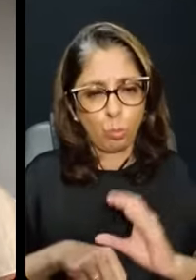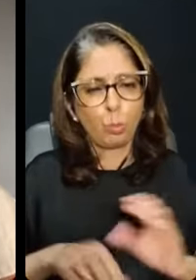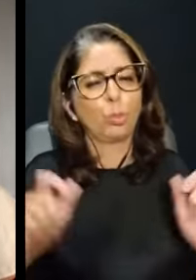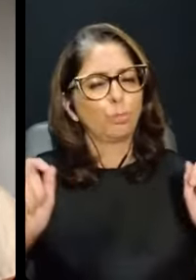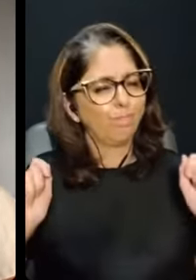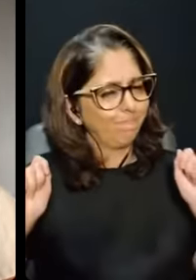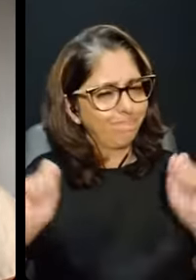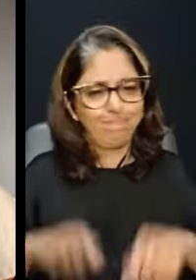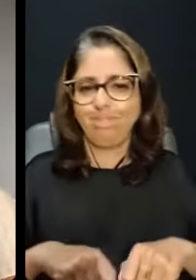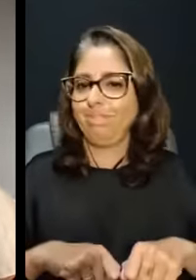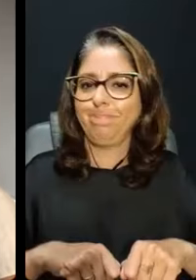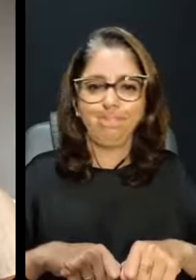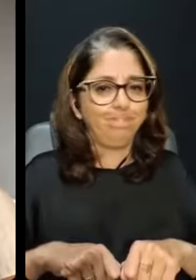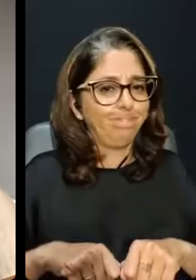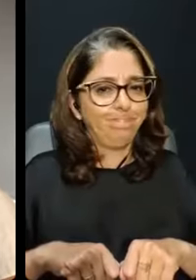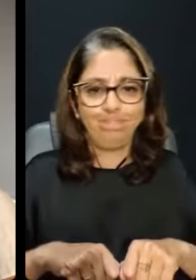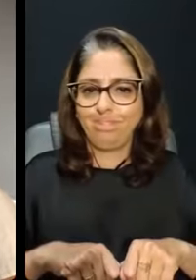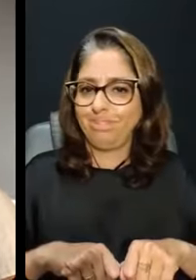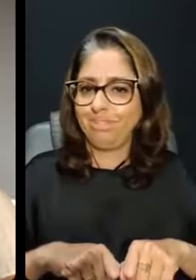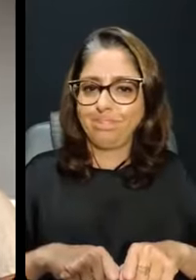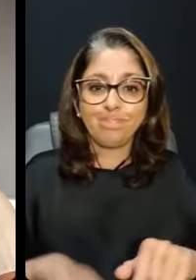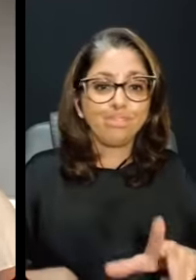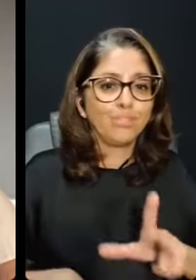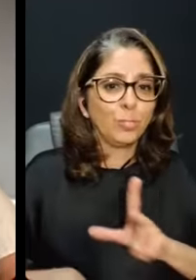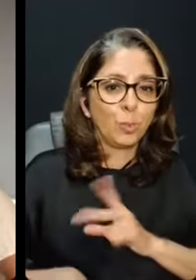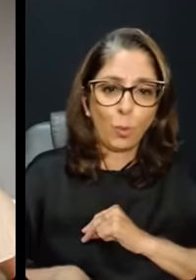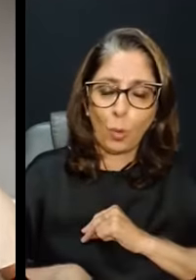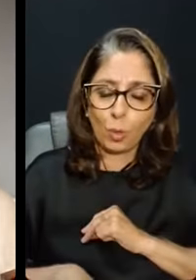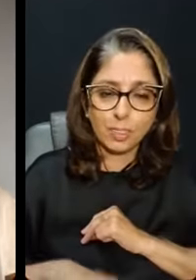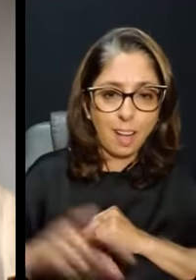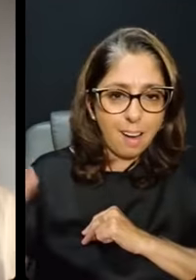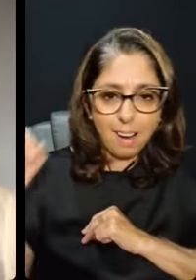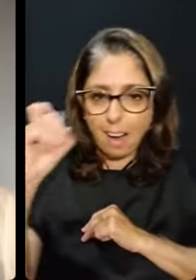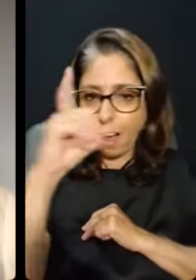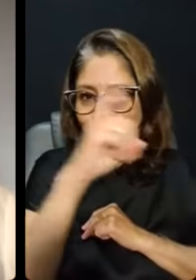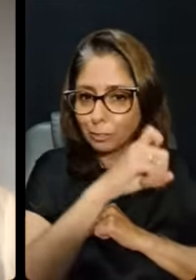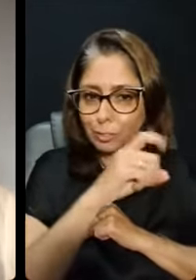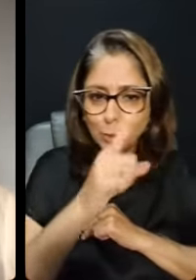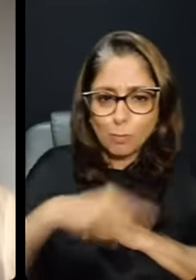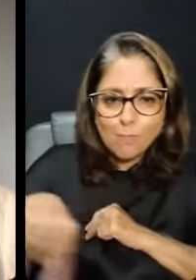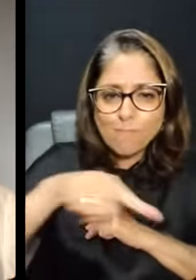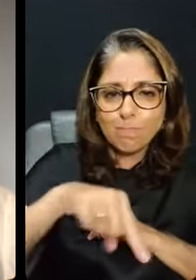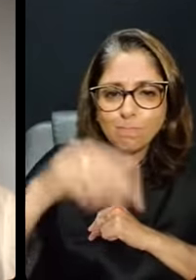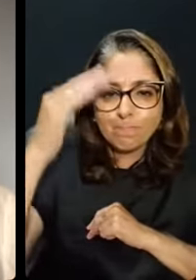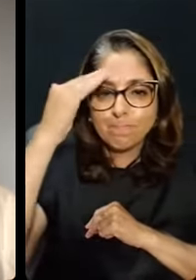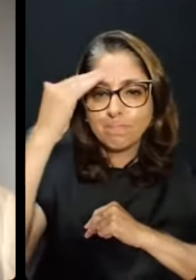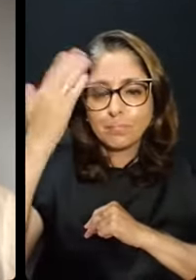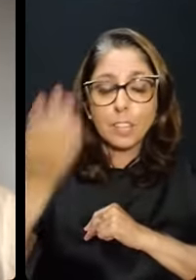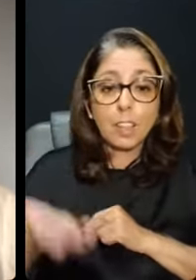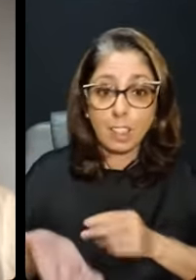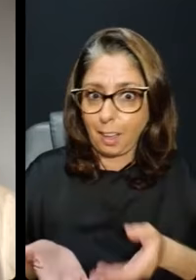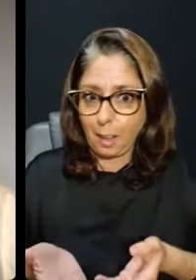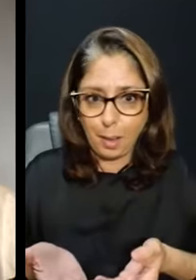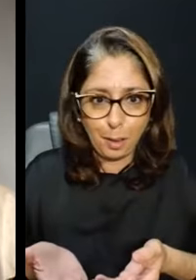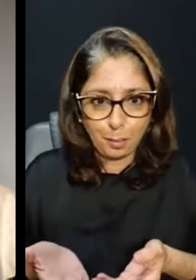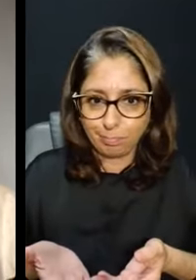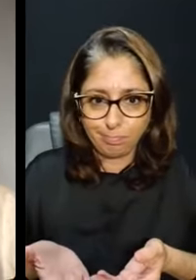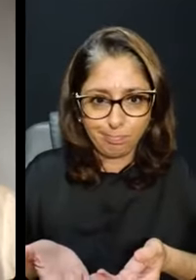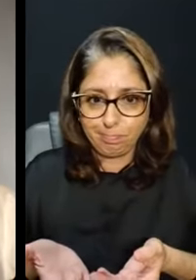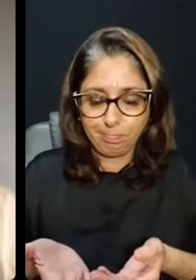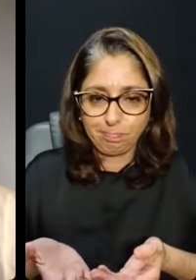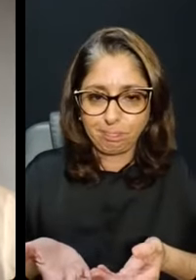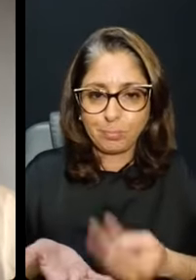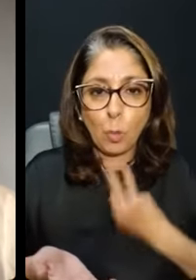só passando por ele. É muito difícil e é muito... Ele chega a não ser muito palpável, mas, assim, a